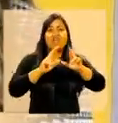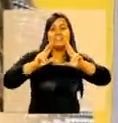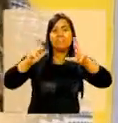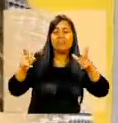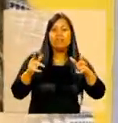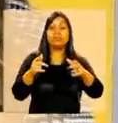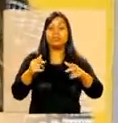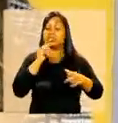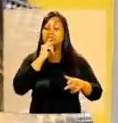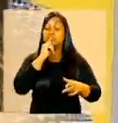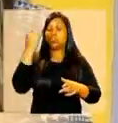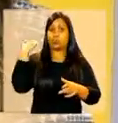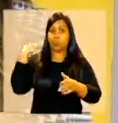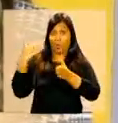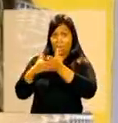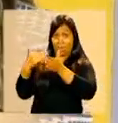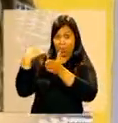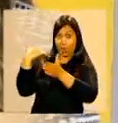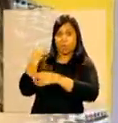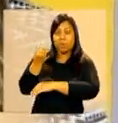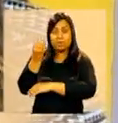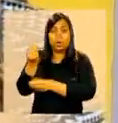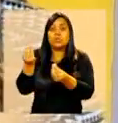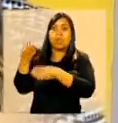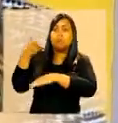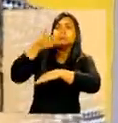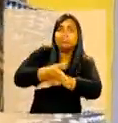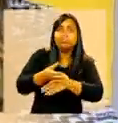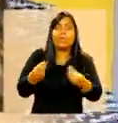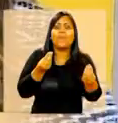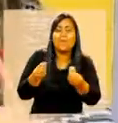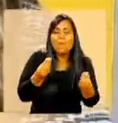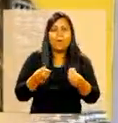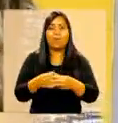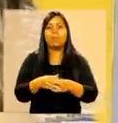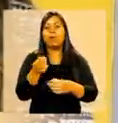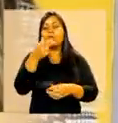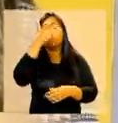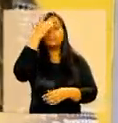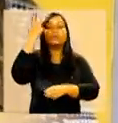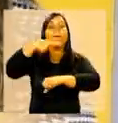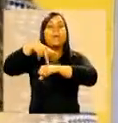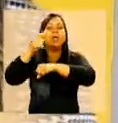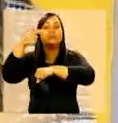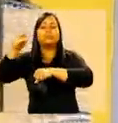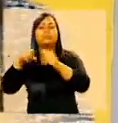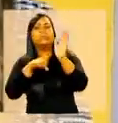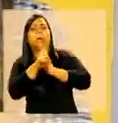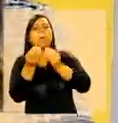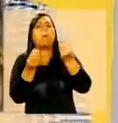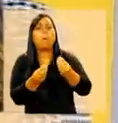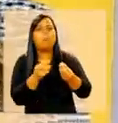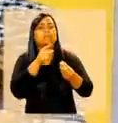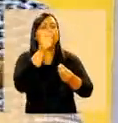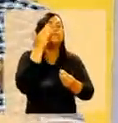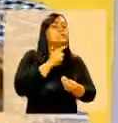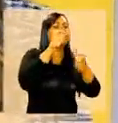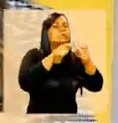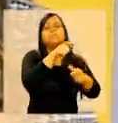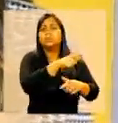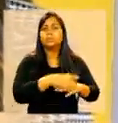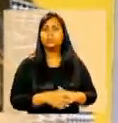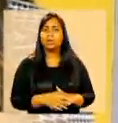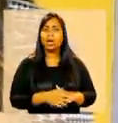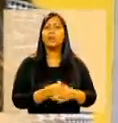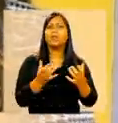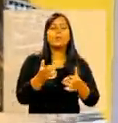diferentes, assim. Essa última viagem, todo mundo, nossa, como você chegou lá? Às vezes até alguns gringos vieram perguntar no meu perfil, ai, como você chegou aí? Eu quero visitar,